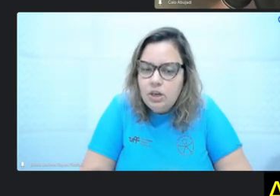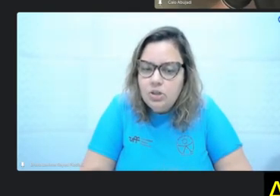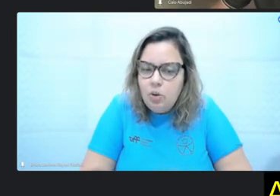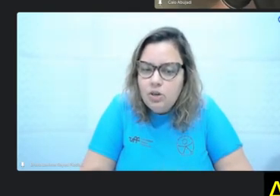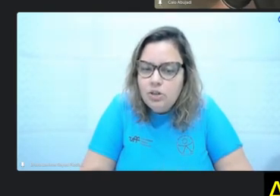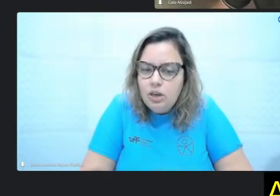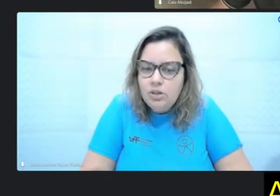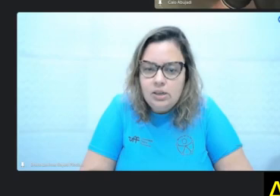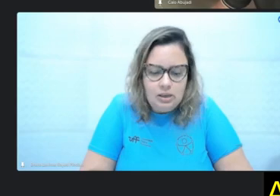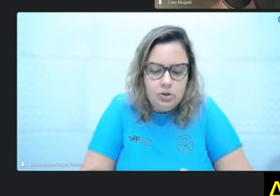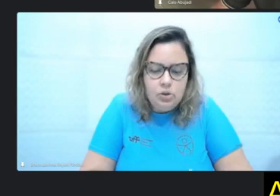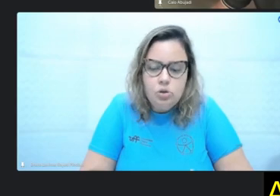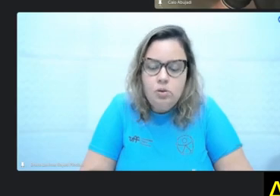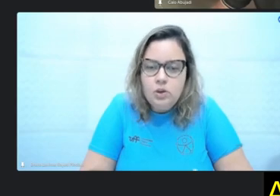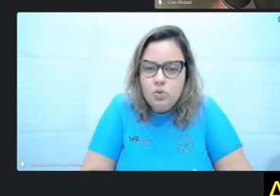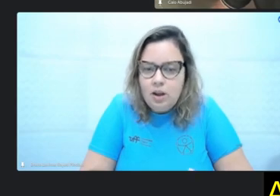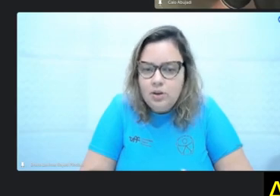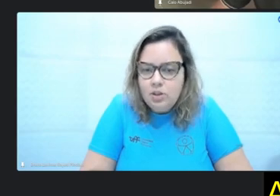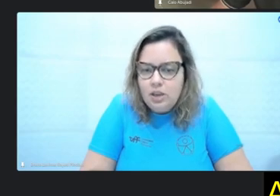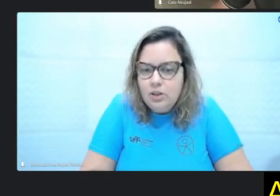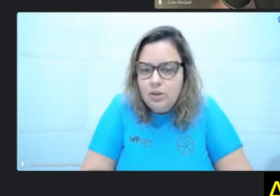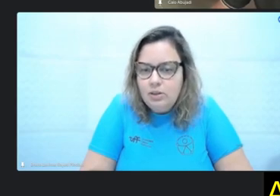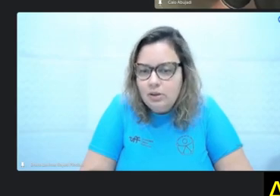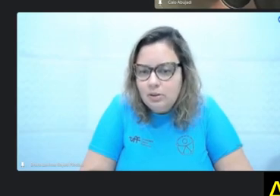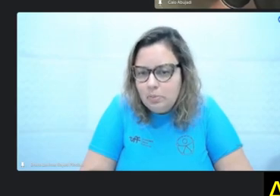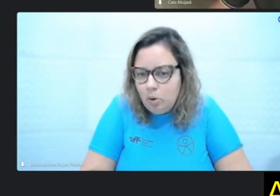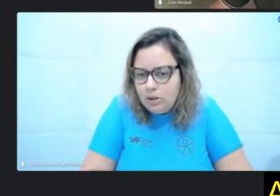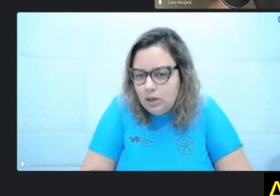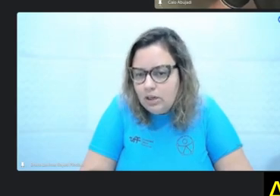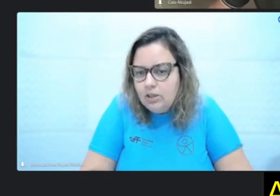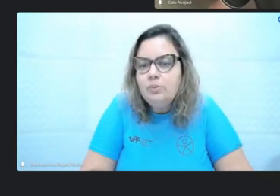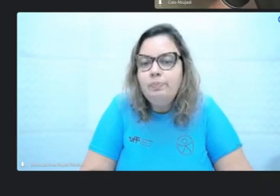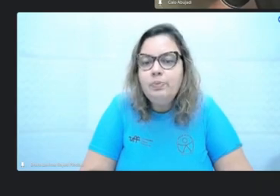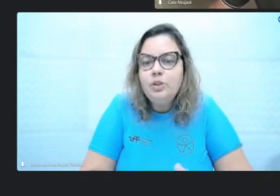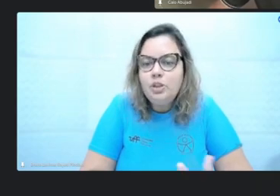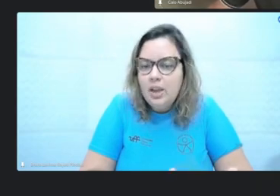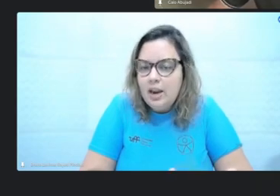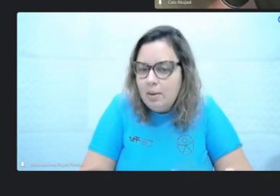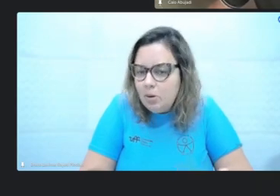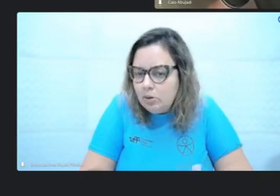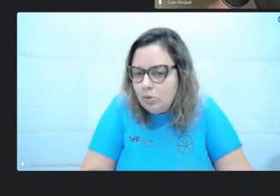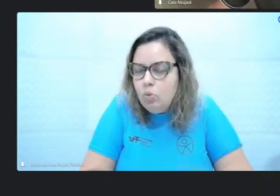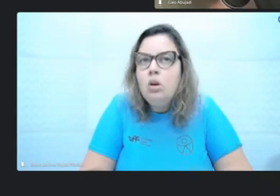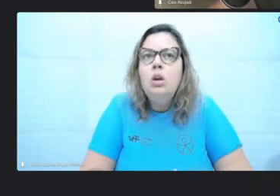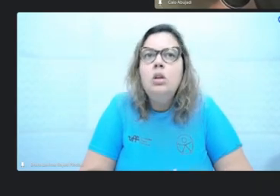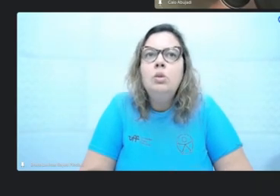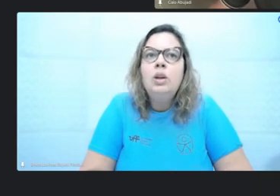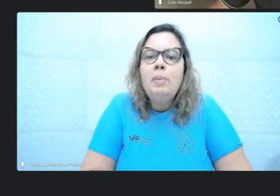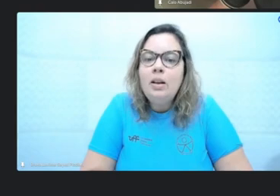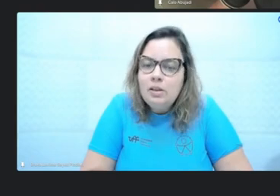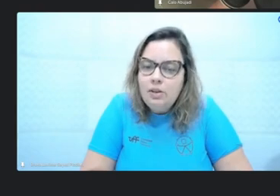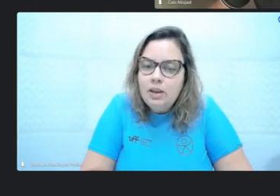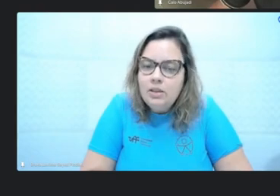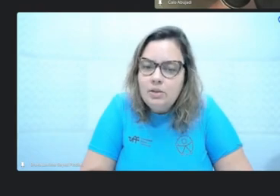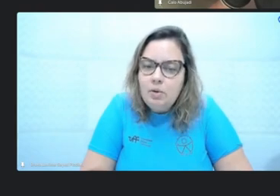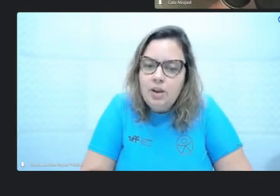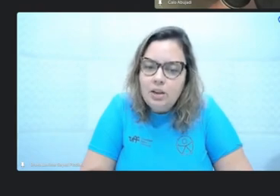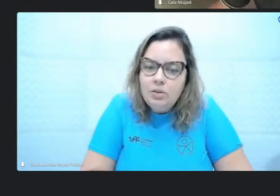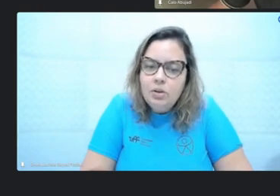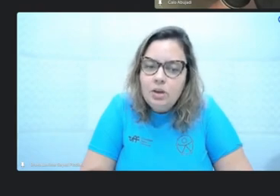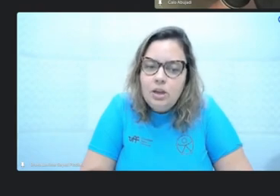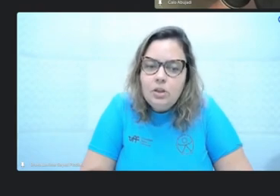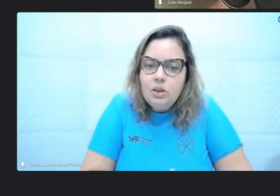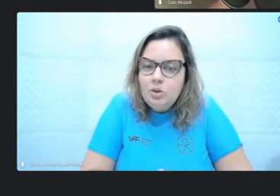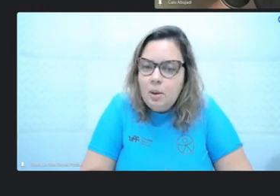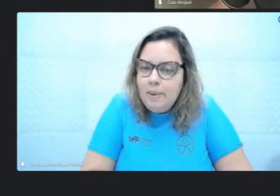novas questões, né? Acho que esse ano de 2024 a gente tem dois eventos importantes, a gente tem a Caminho Azul, tem um trabalho que você vem